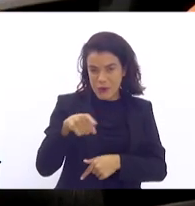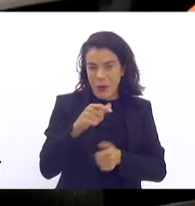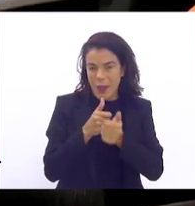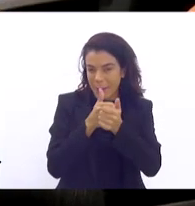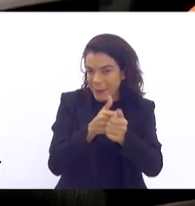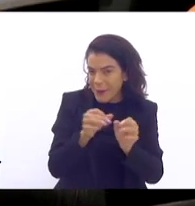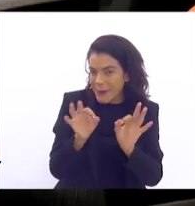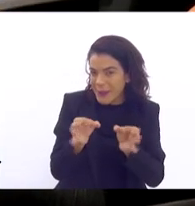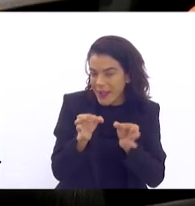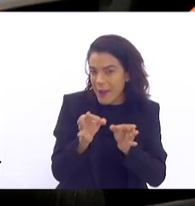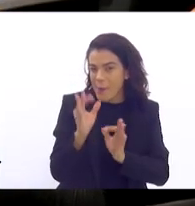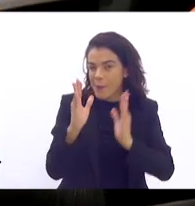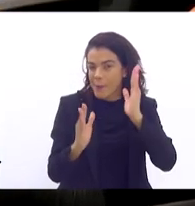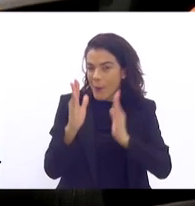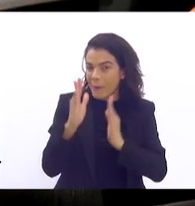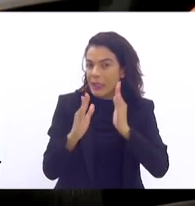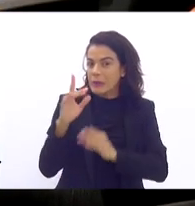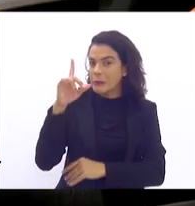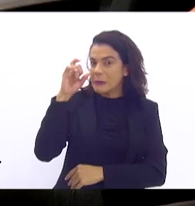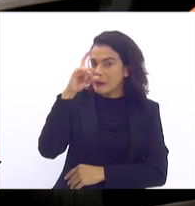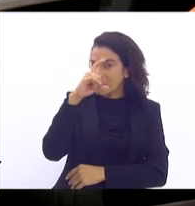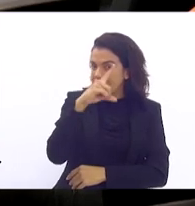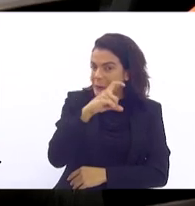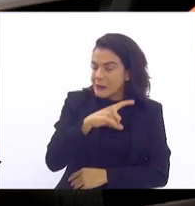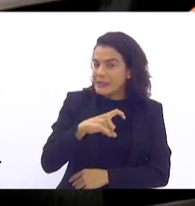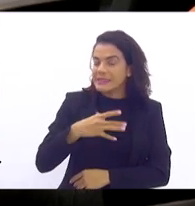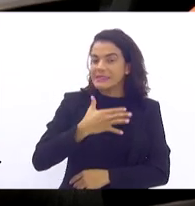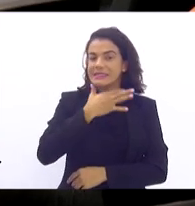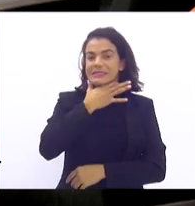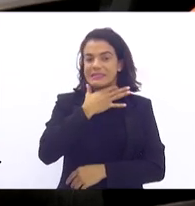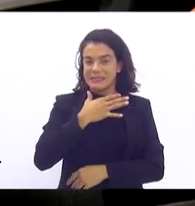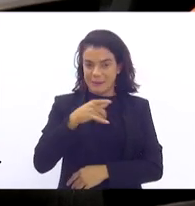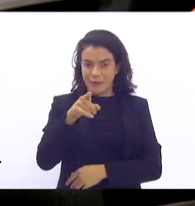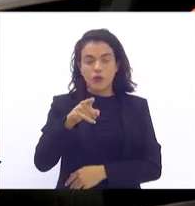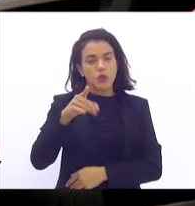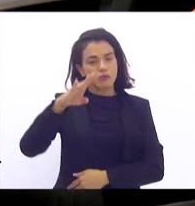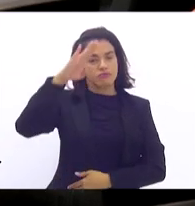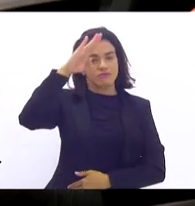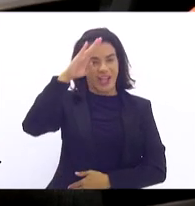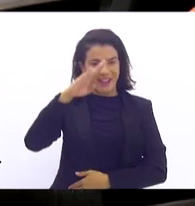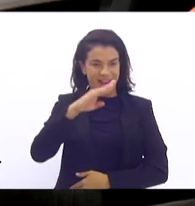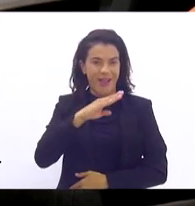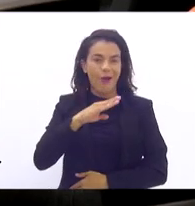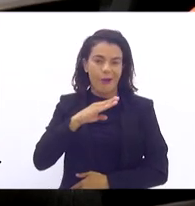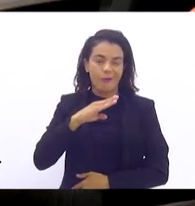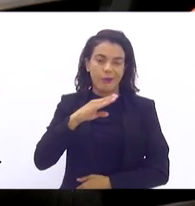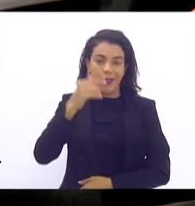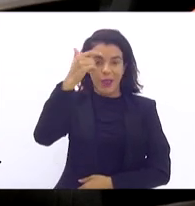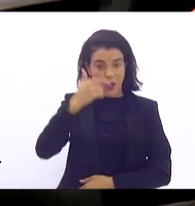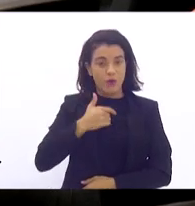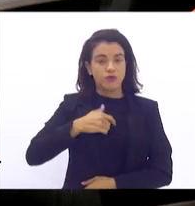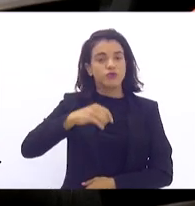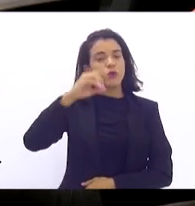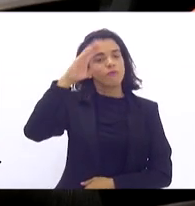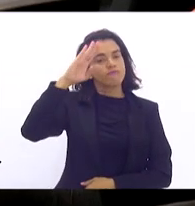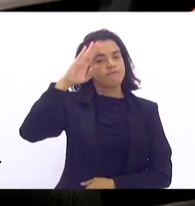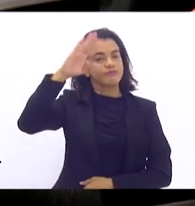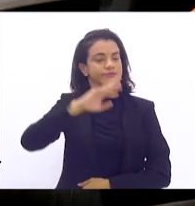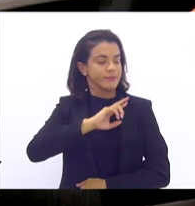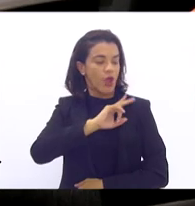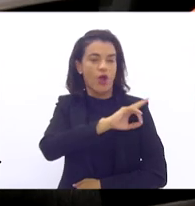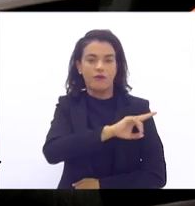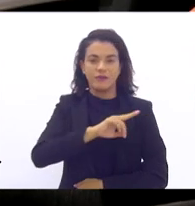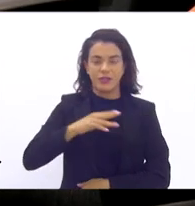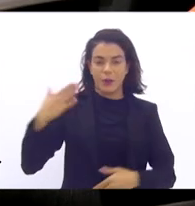no momento de crise vossa excelência como na época Ainda General do Exército muito orgulho que eu sou oficial da Marinha Colégio Naval escola legal